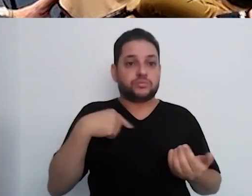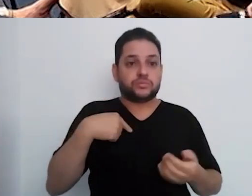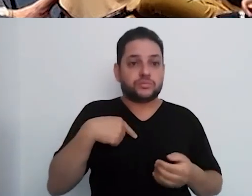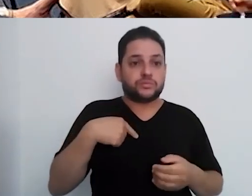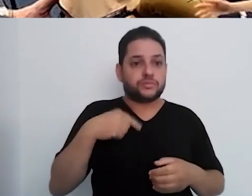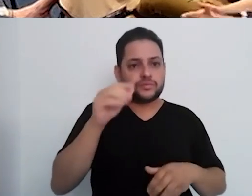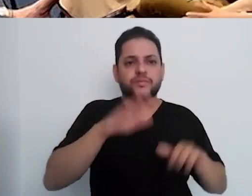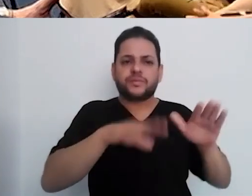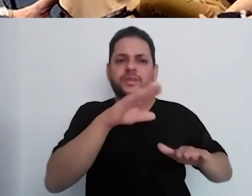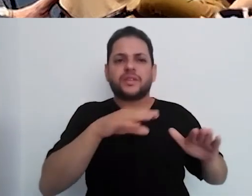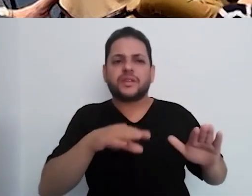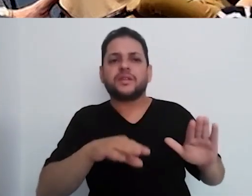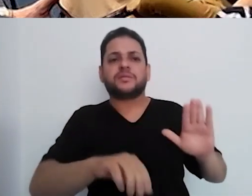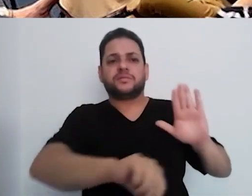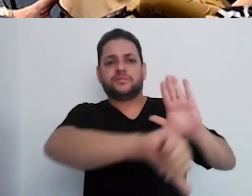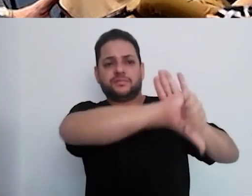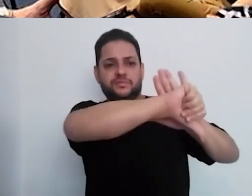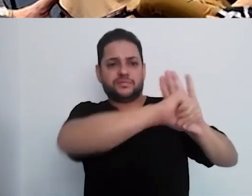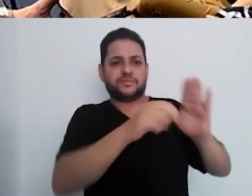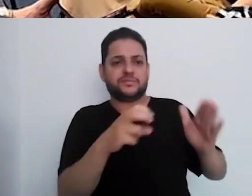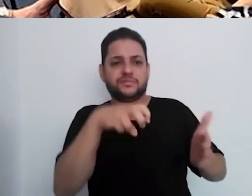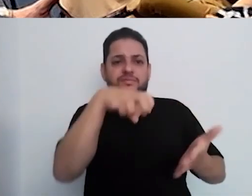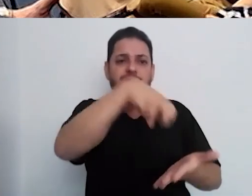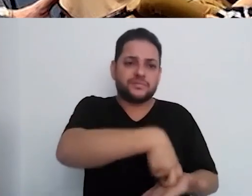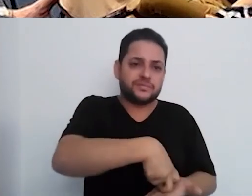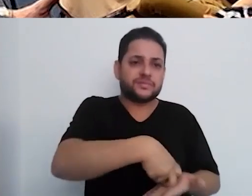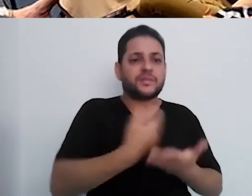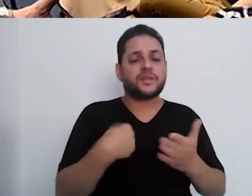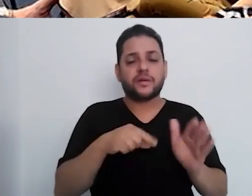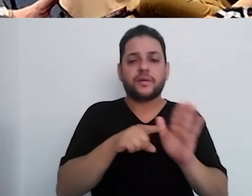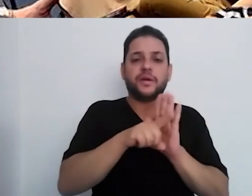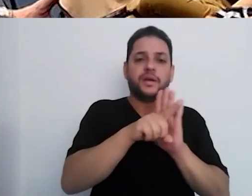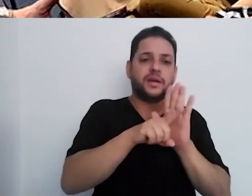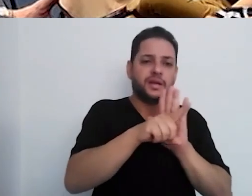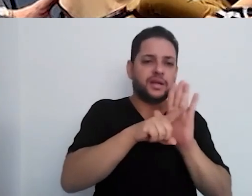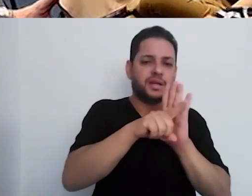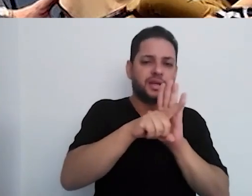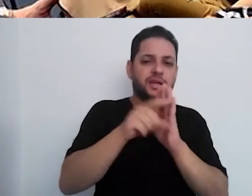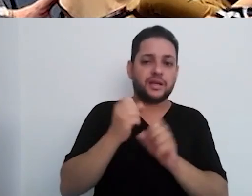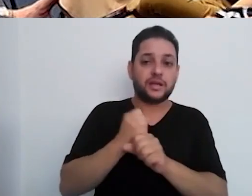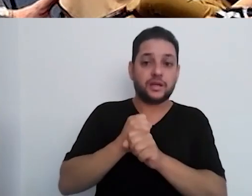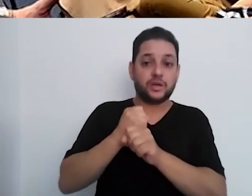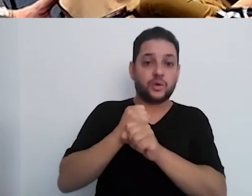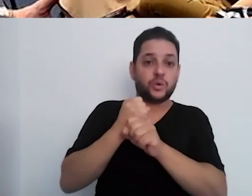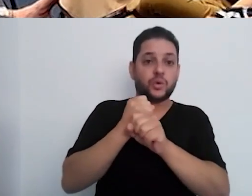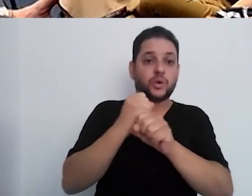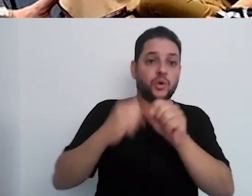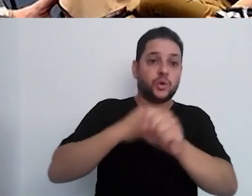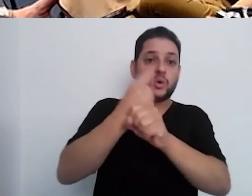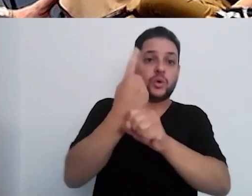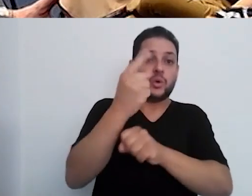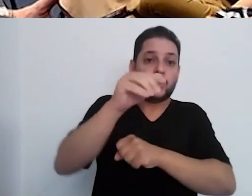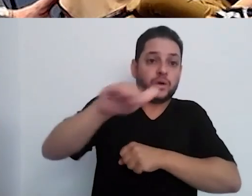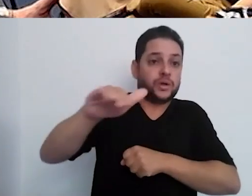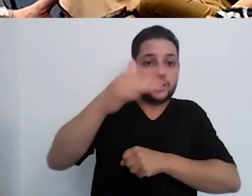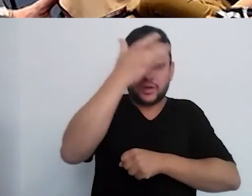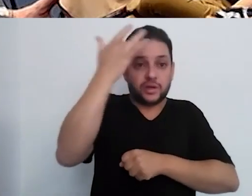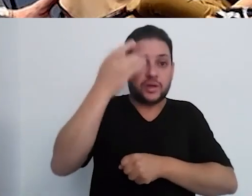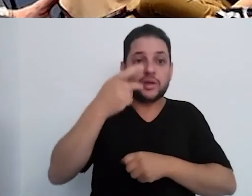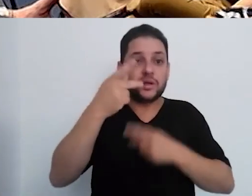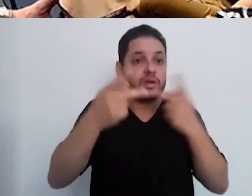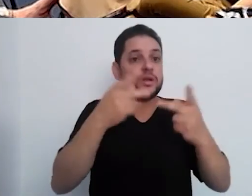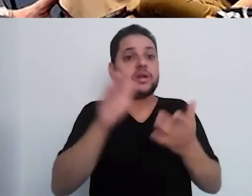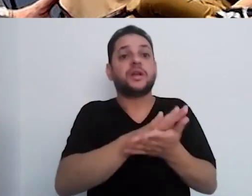Crime e Castigo, né? A gente está pesquisando esse negócio há 1 ano e meio. Ninguém falou disso até agora. Foi um ouvinte do